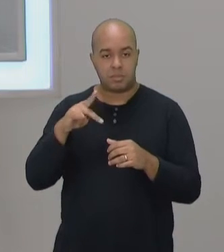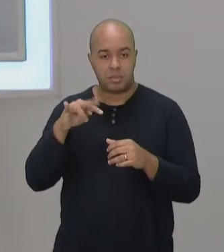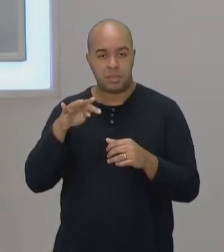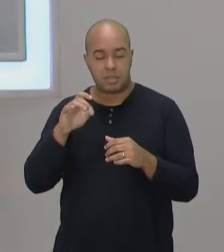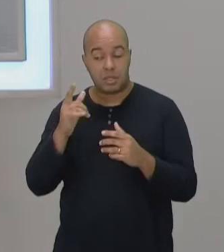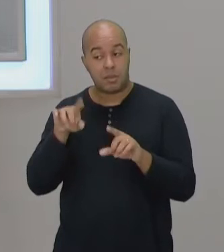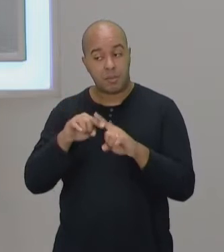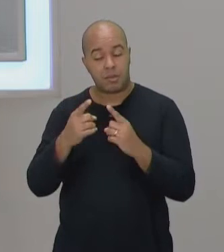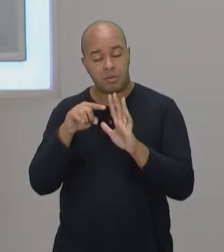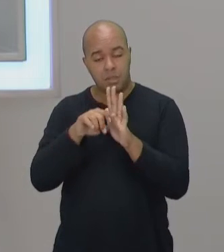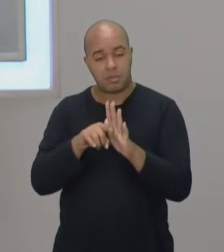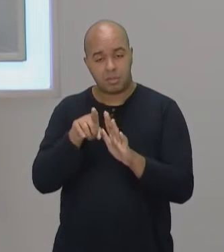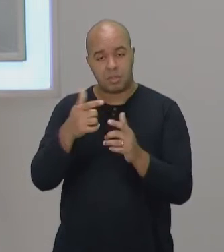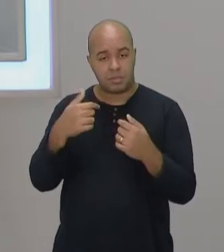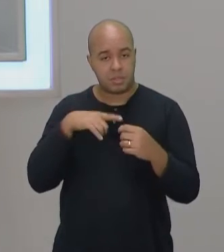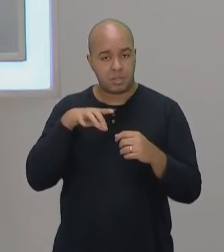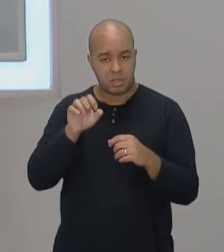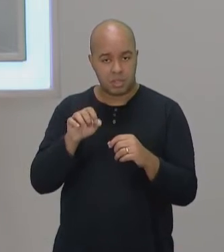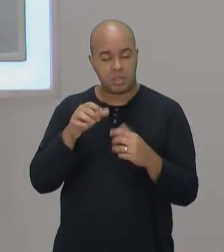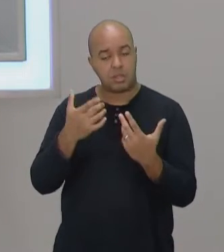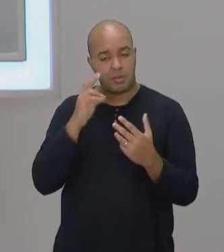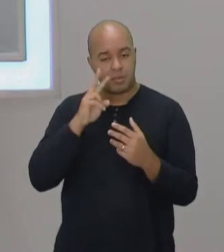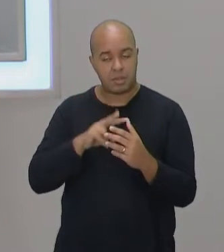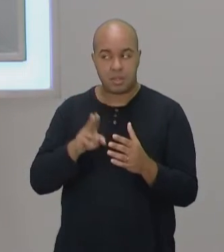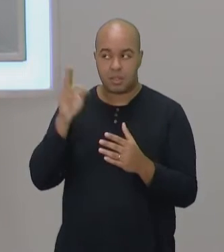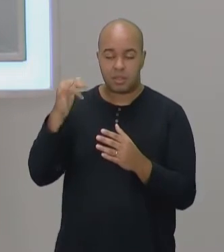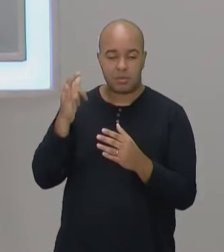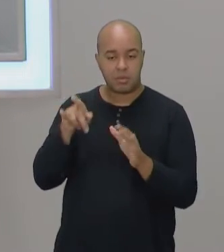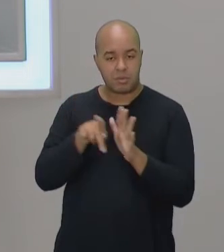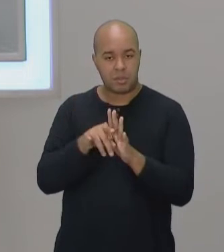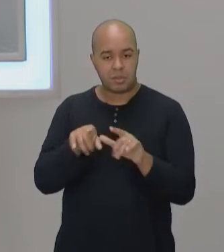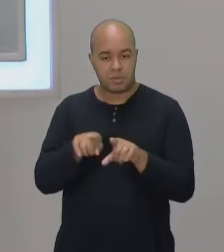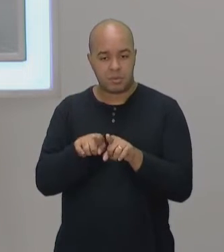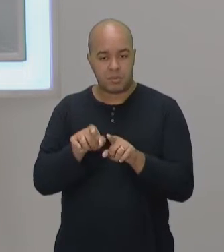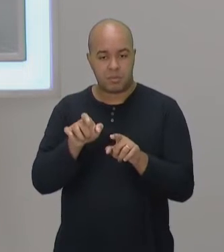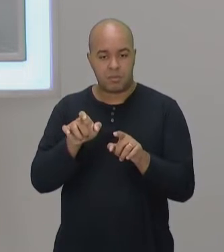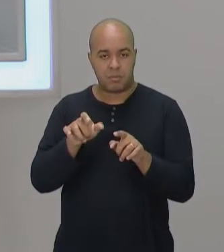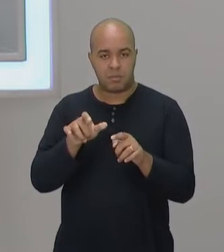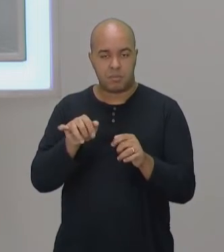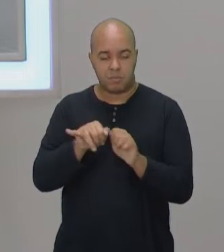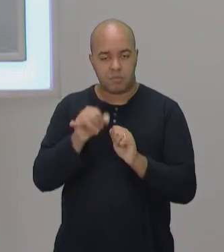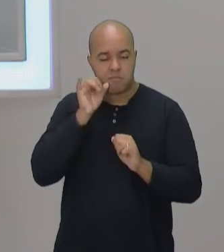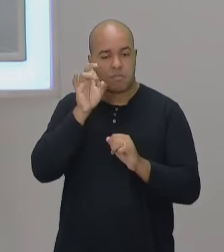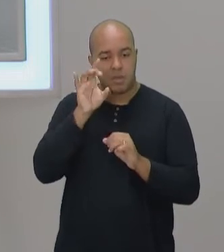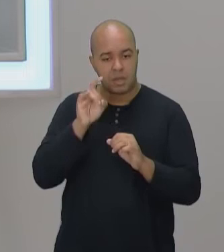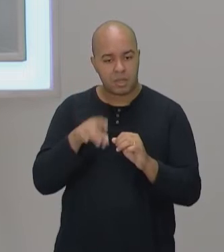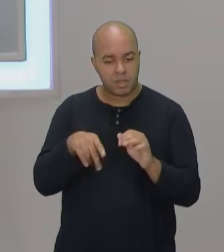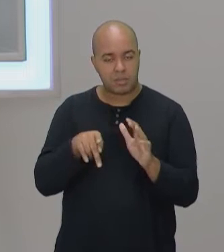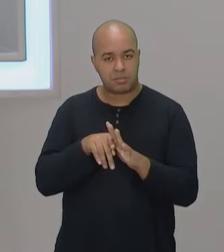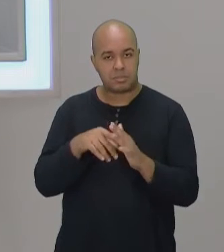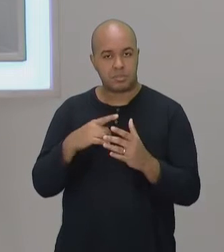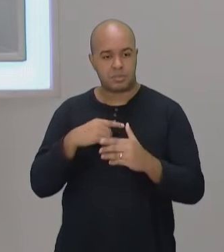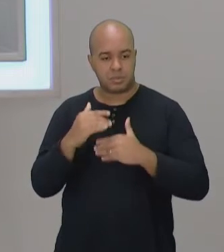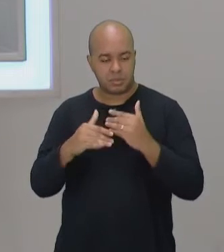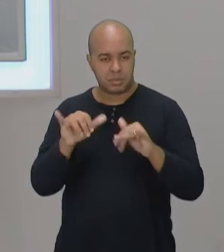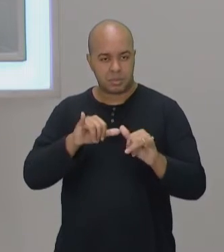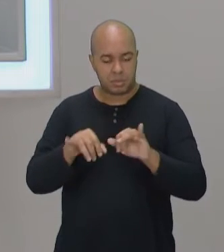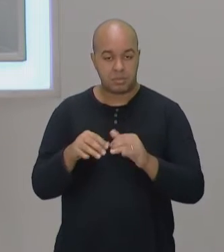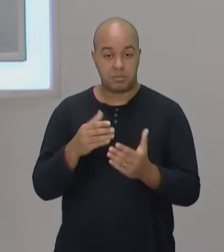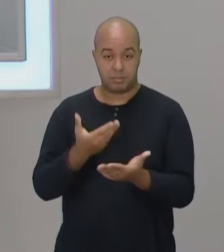Mais um dado que você estará obtendo e vendo a fundamental importância que cada elemento químico desempenha